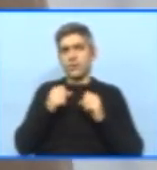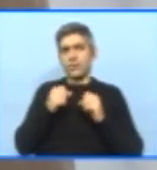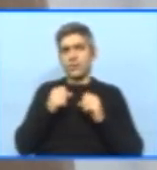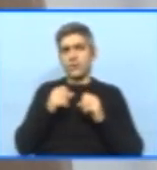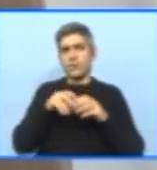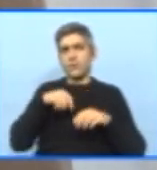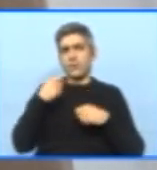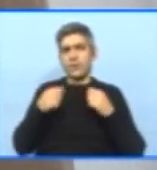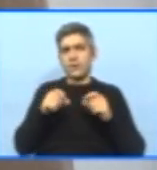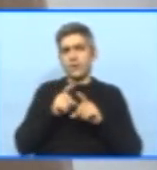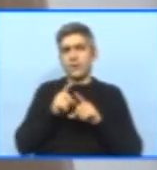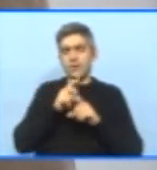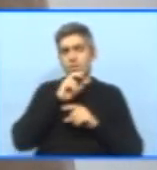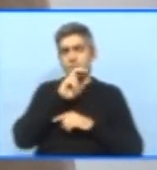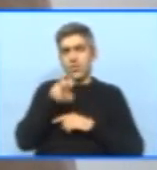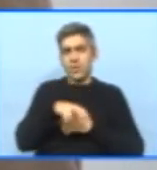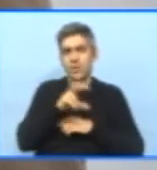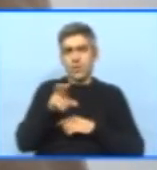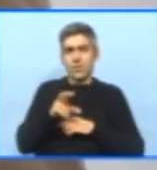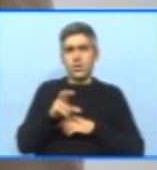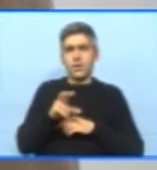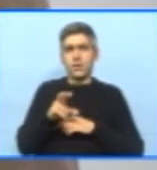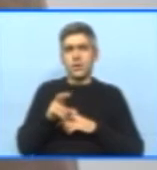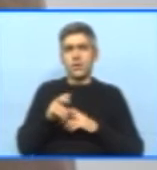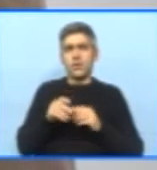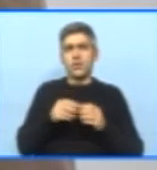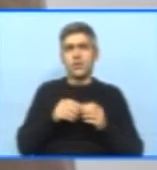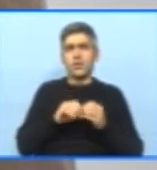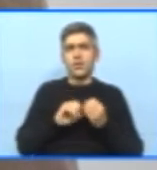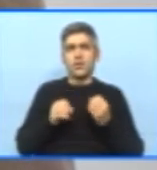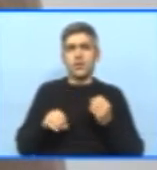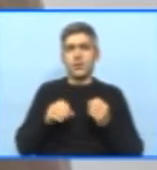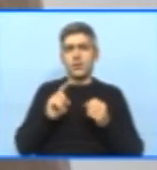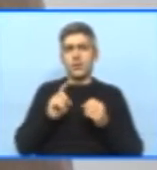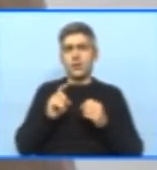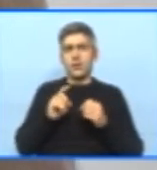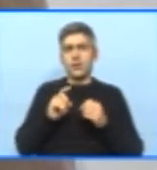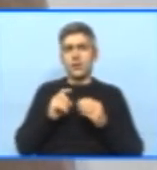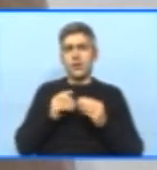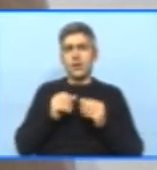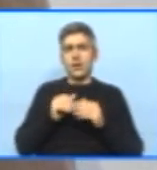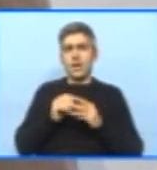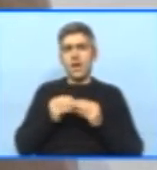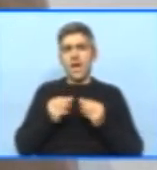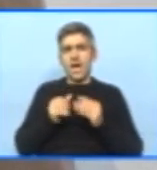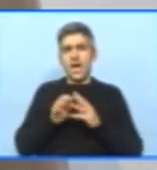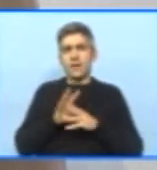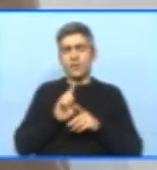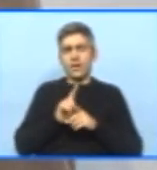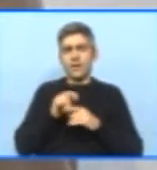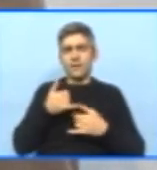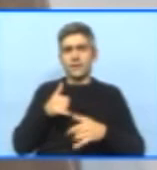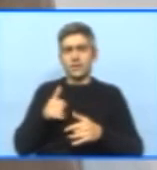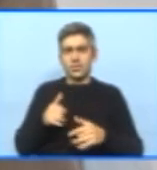é maleável como uma cobra. O outro ao rabo, à cauda, e diz, não, é áspero como uma vassoura. e começaram